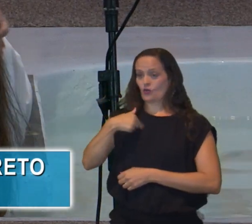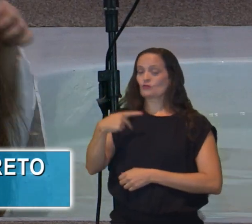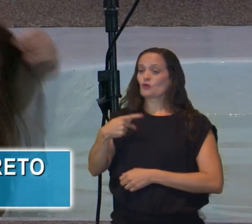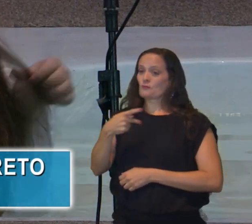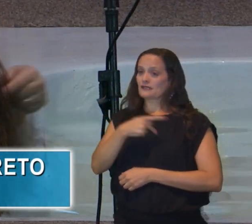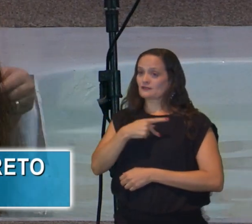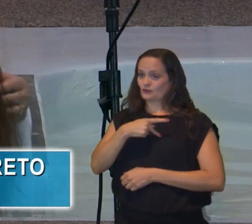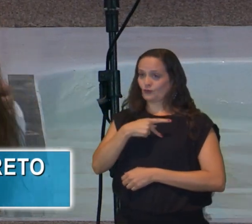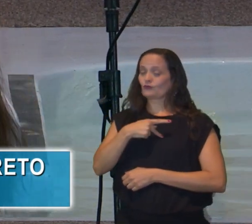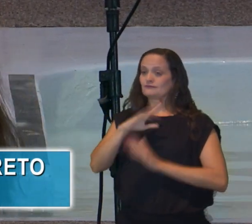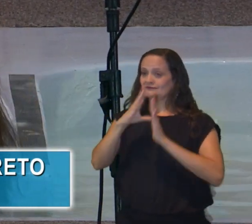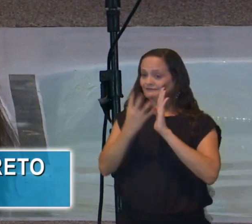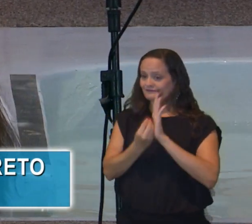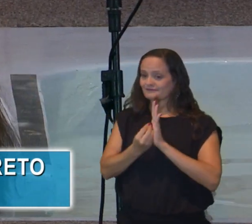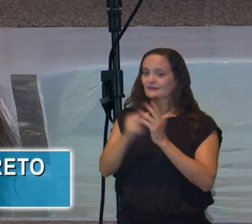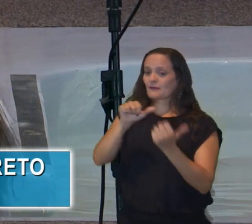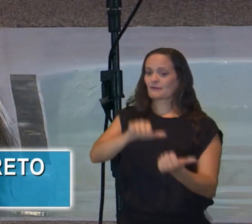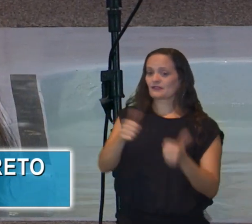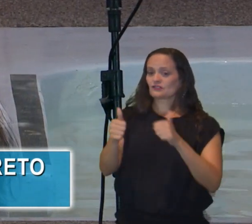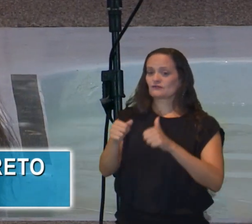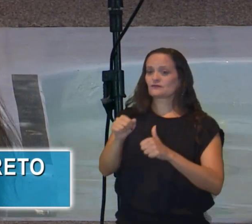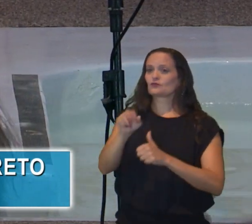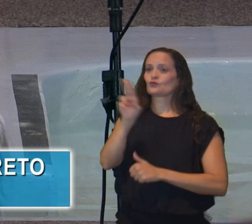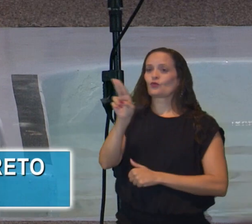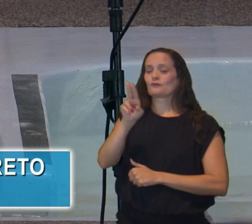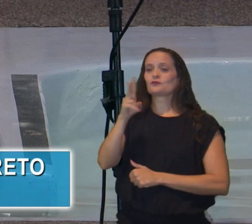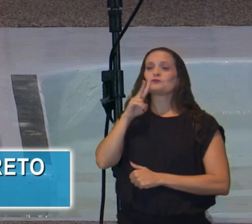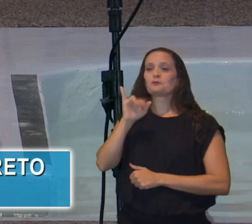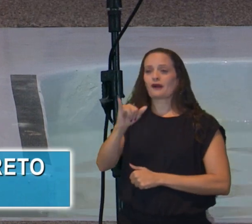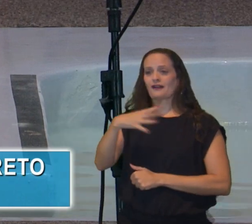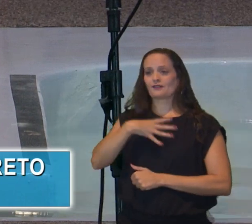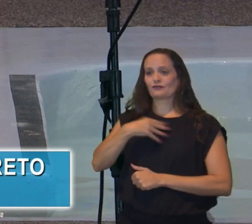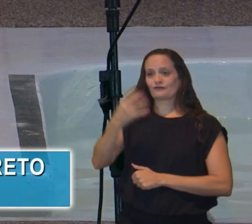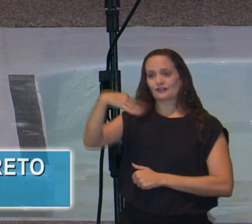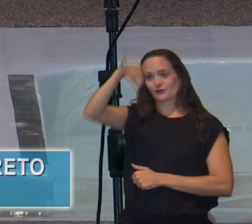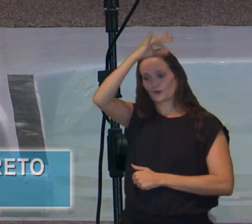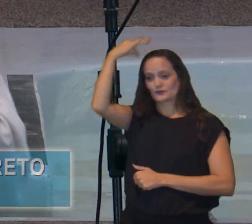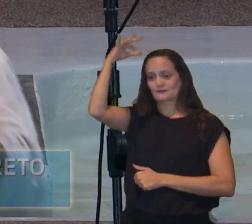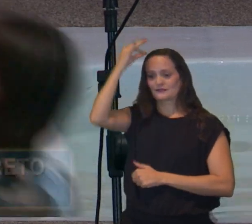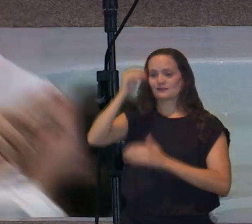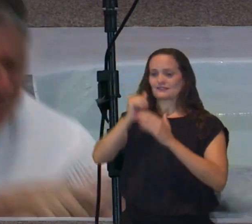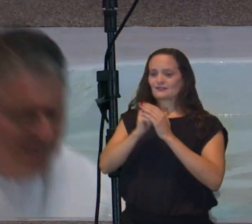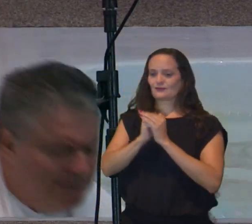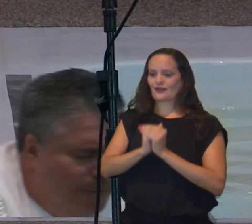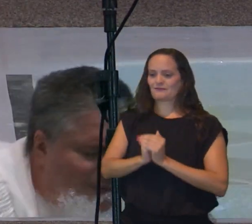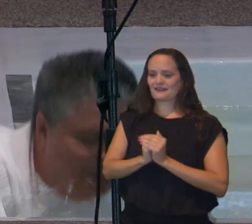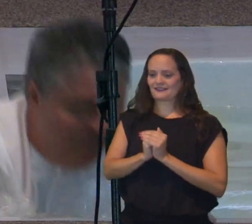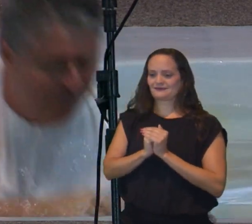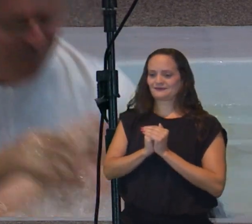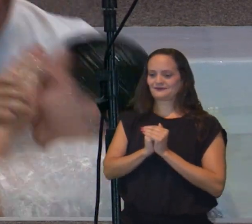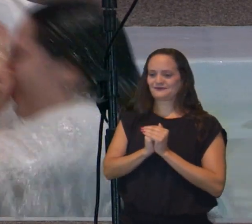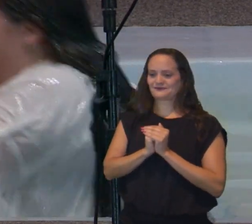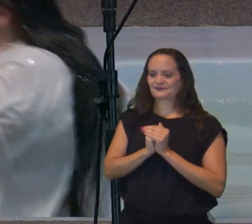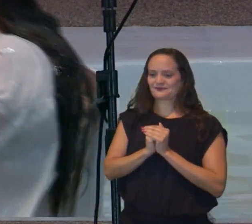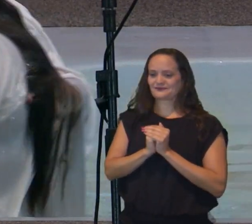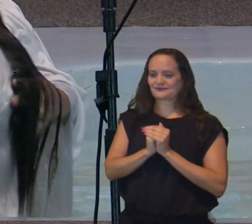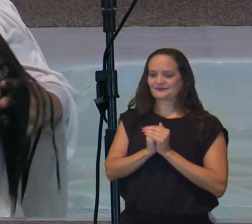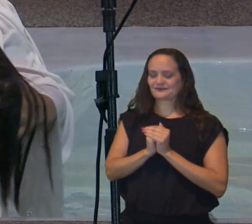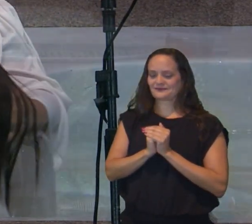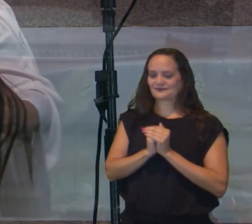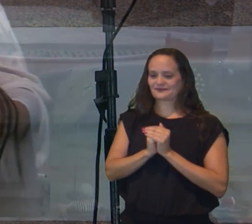do Evangelho, a batizo em nome do Pai, do Filho e do Espírito Santo. Amém.